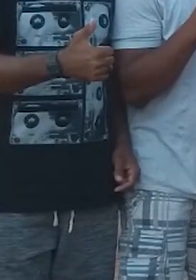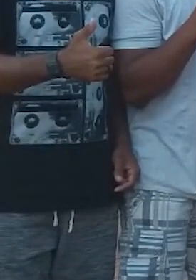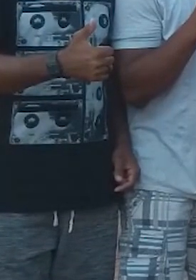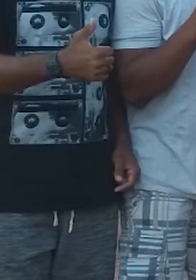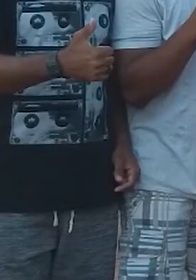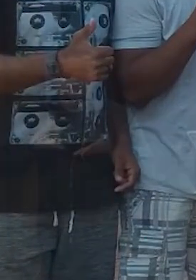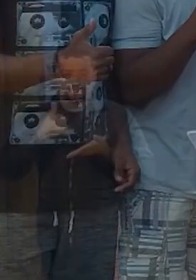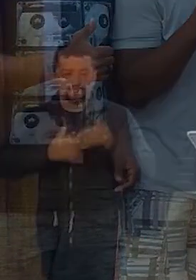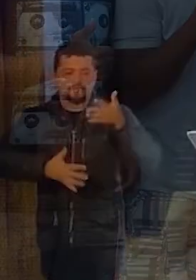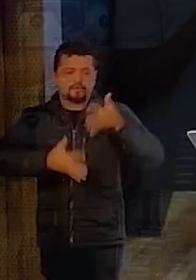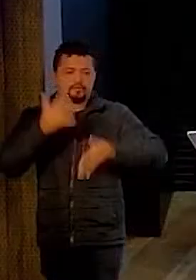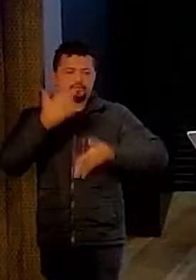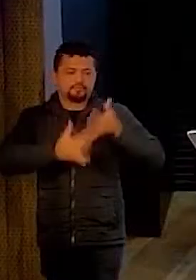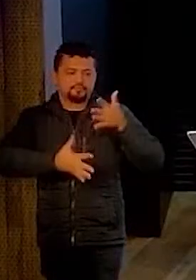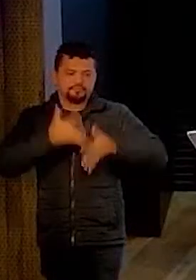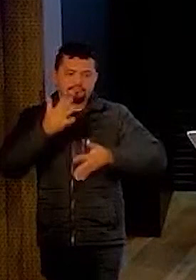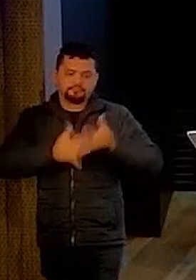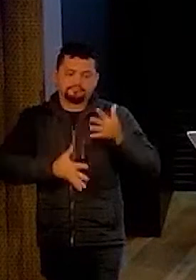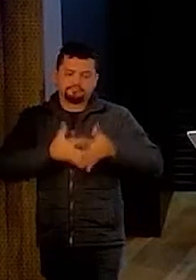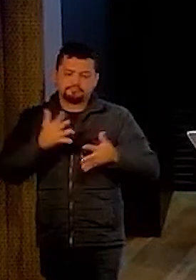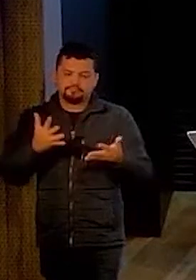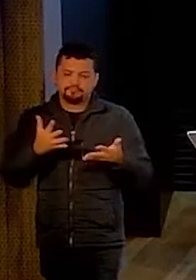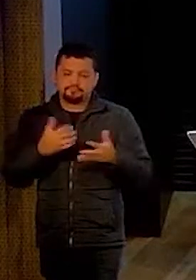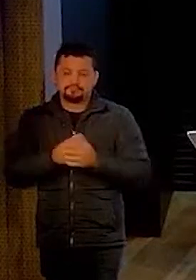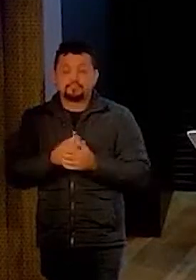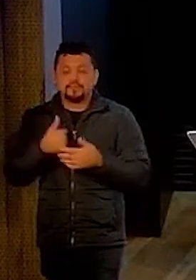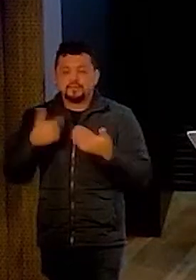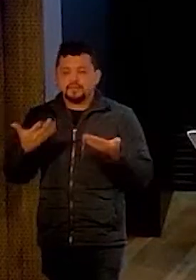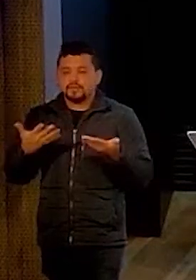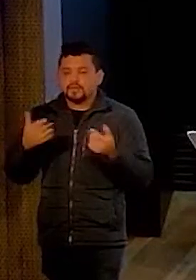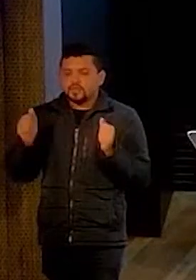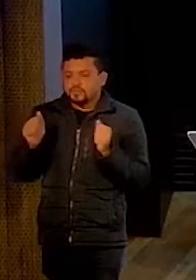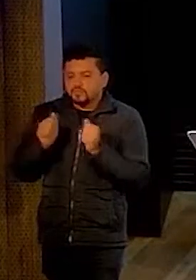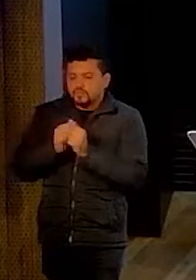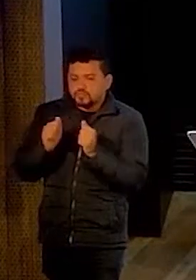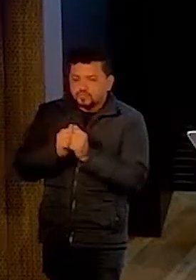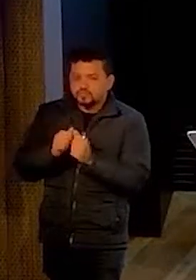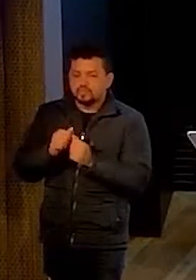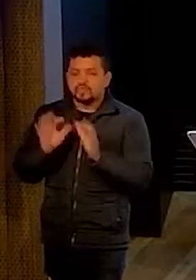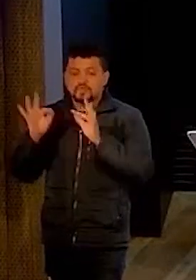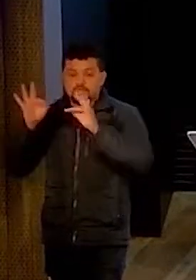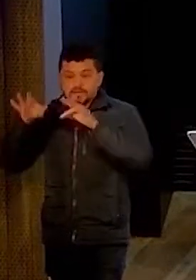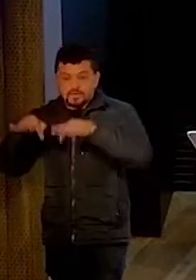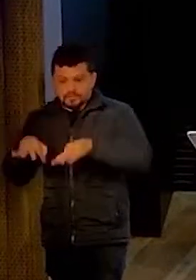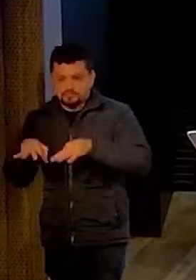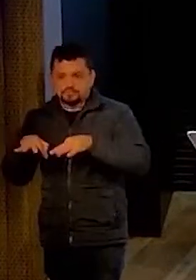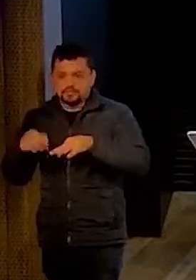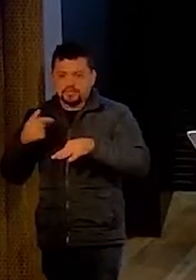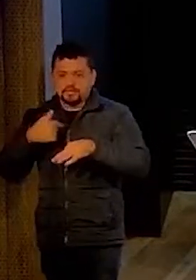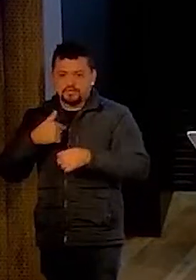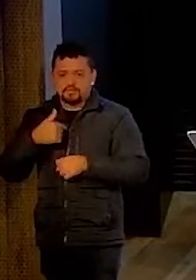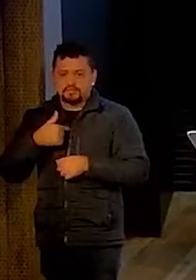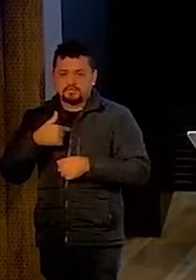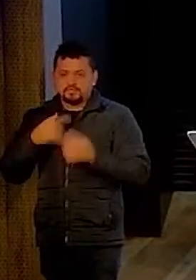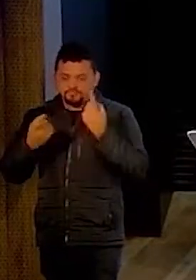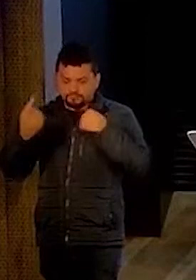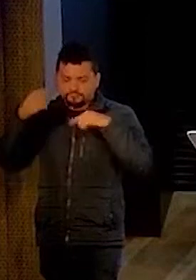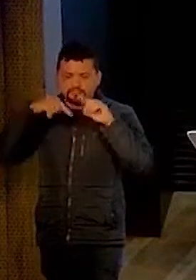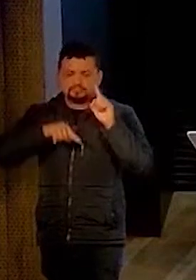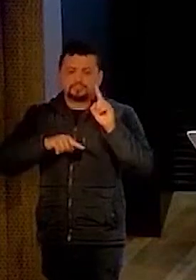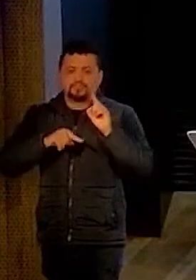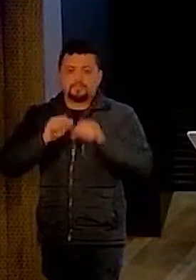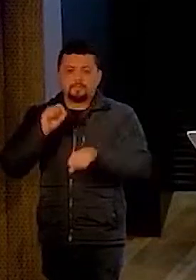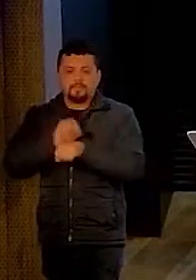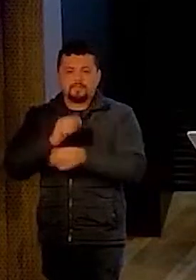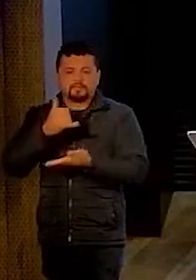aparecer e ali eu fiz essa caminhada terminei a minha recuperação E voltei